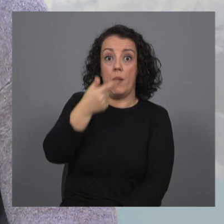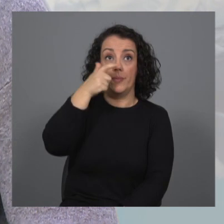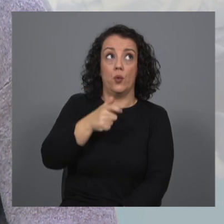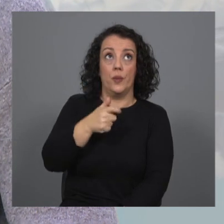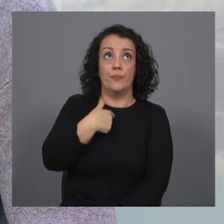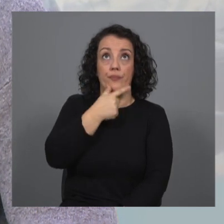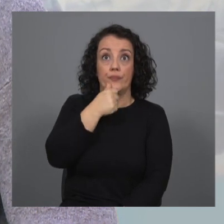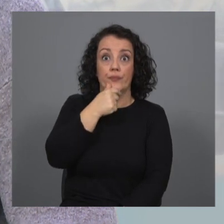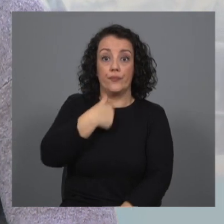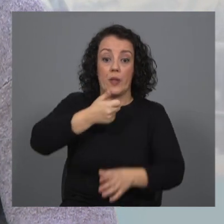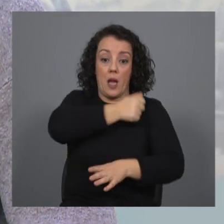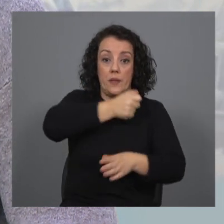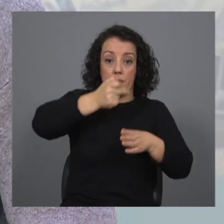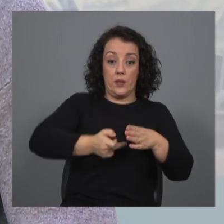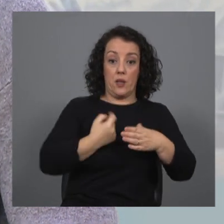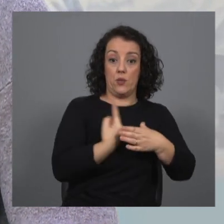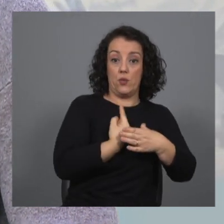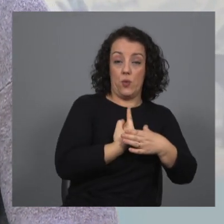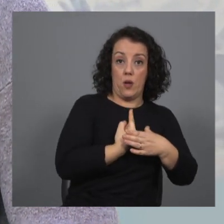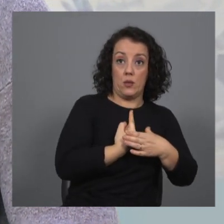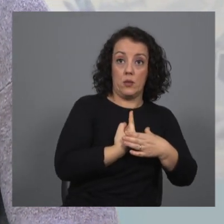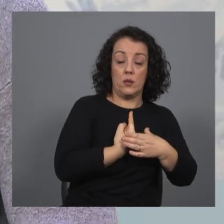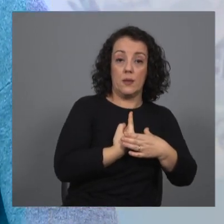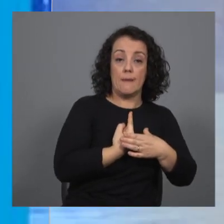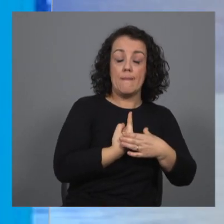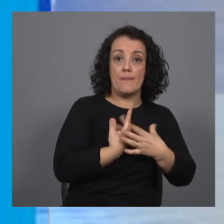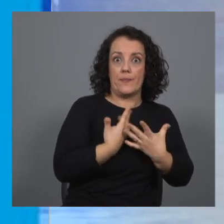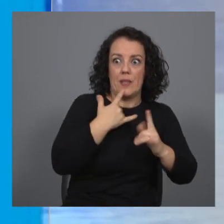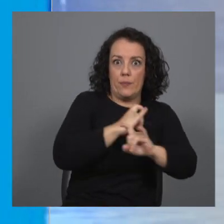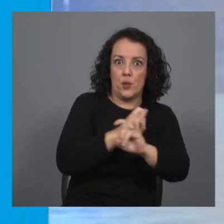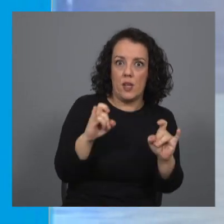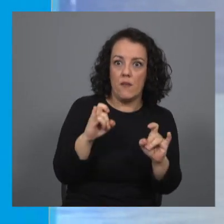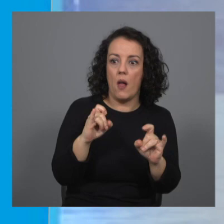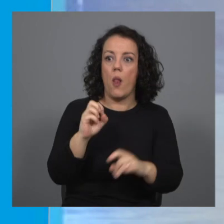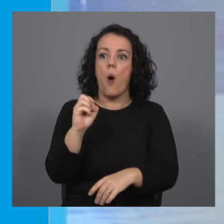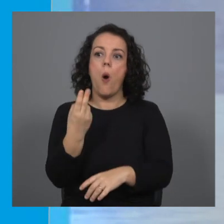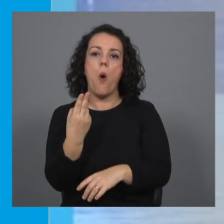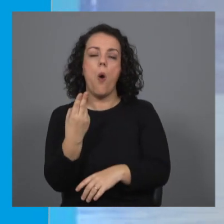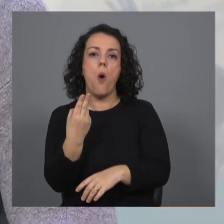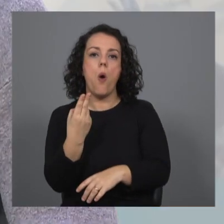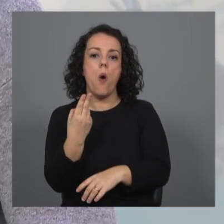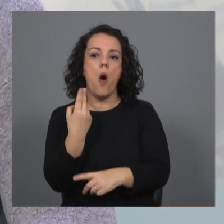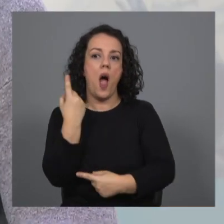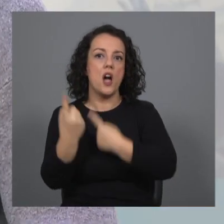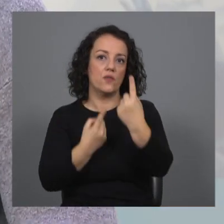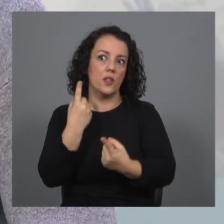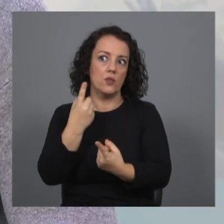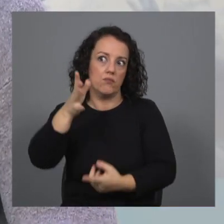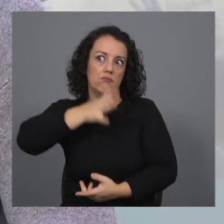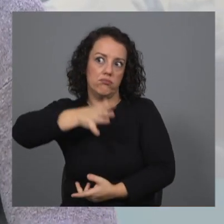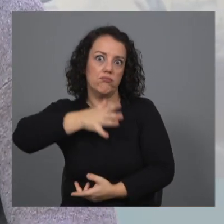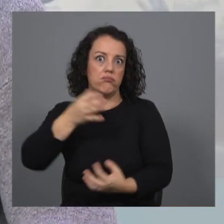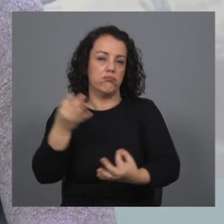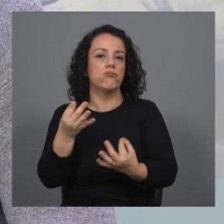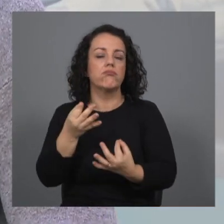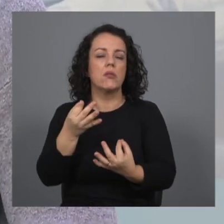casa, isolada, e, portanto, quer dizer, que é impossível, ou, de facto, acabam muitas vezes, e temos relatos desses, de pessoas que,